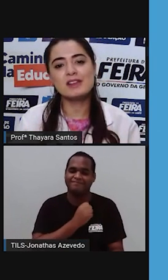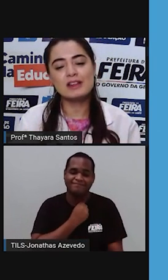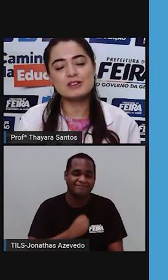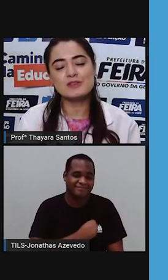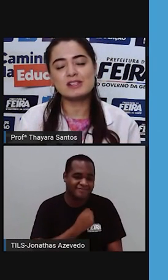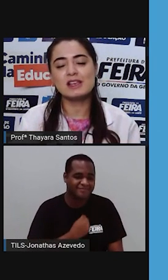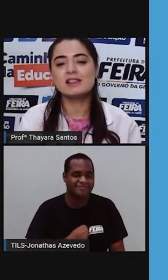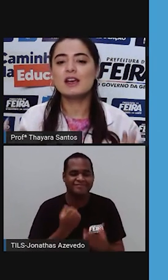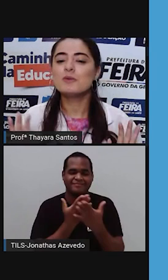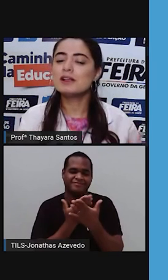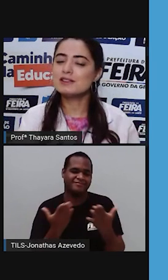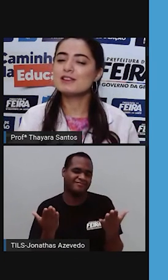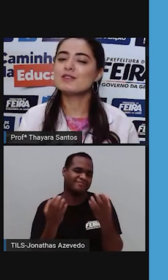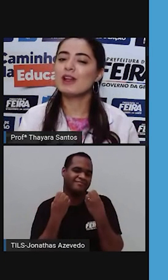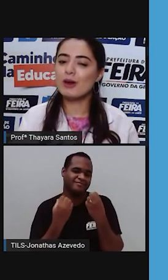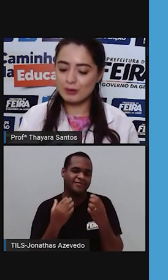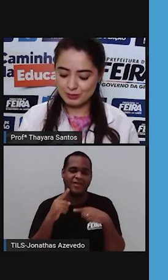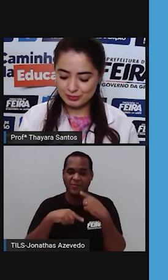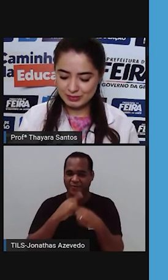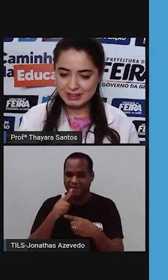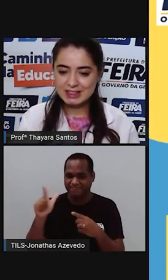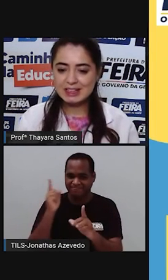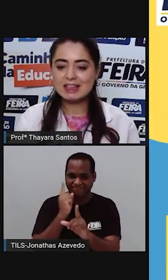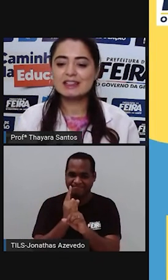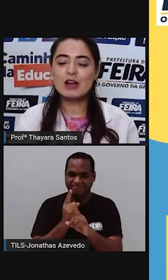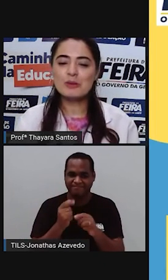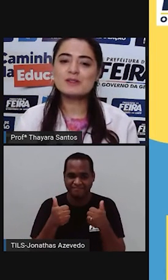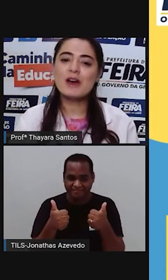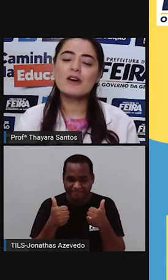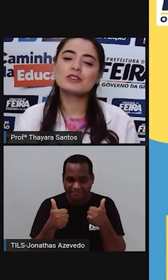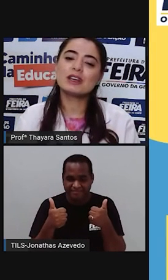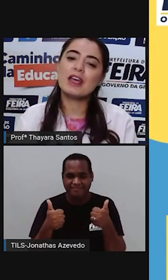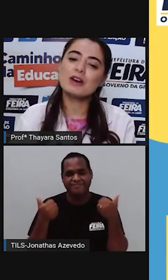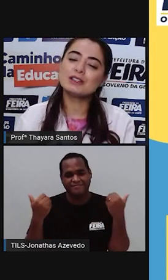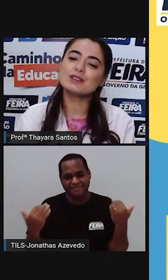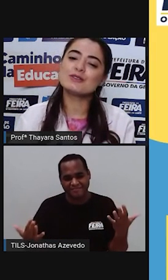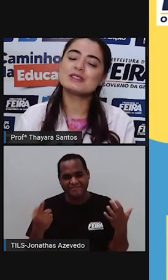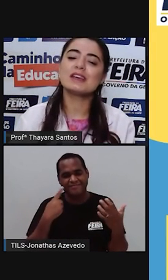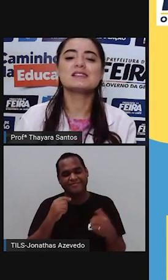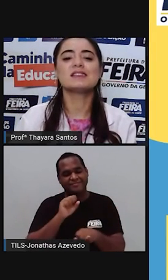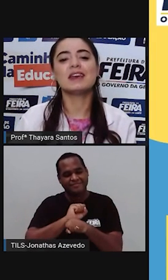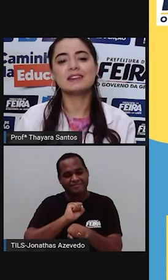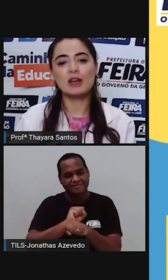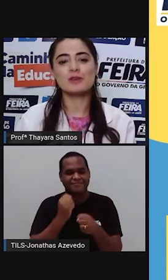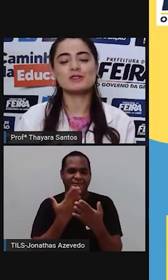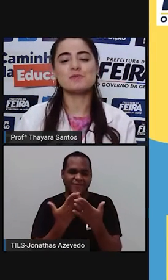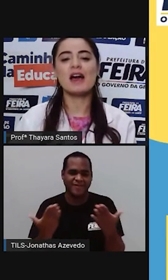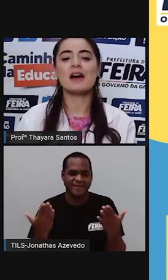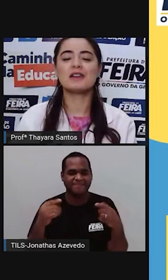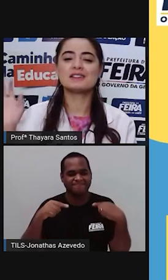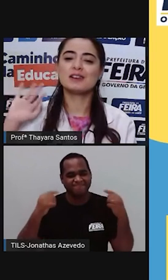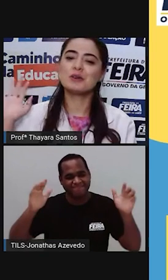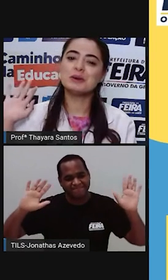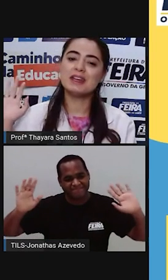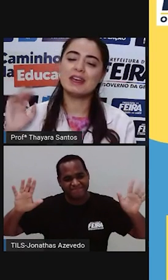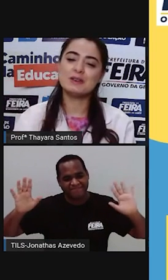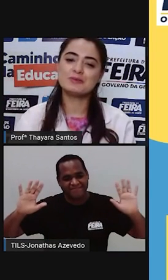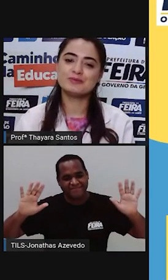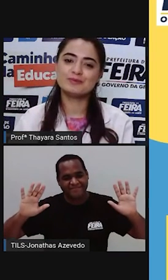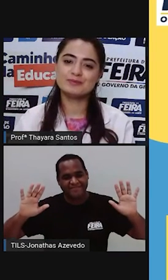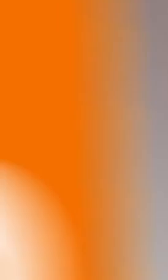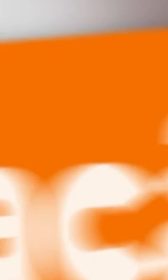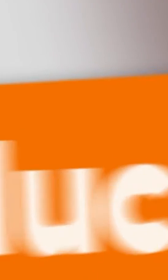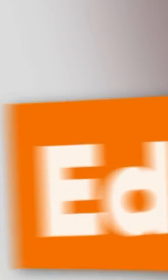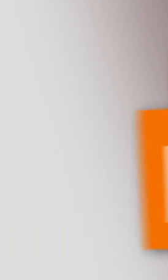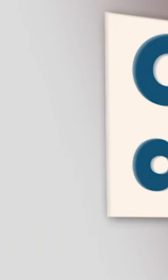morrendo de saudade de vocês, mas a gente se vê logo. Então, pessoal, vou estar aqui aguardando vocês e até a próxima aula. Se cuidem aí.